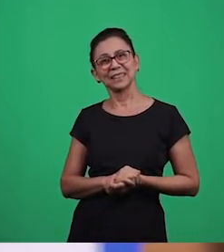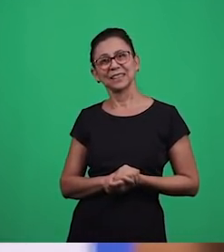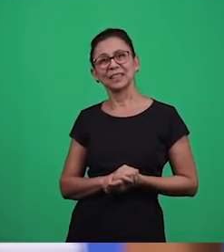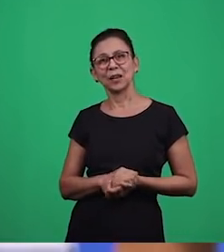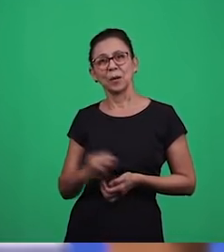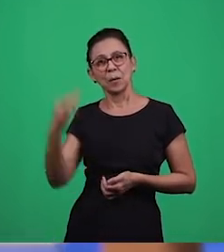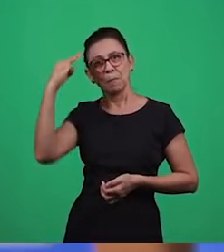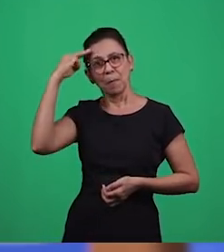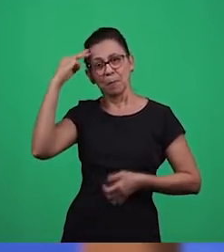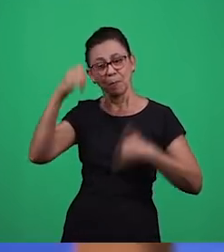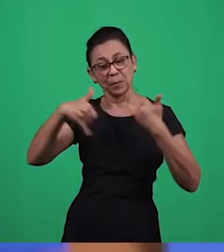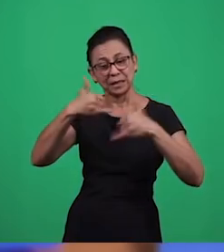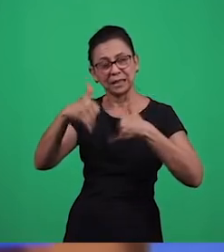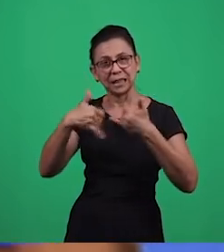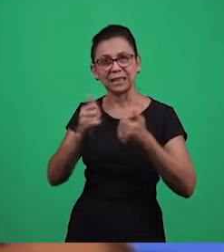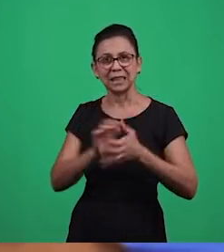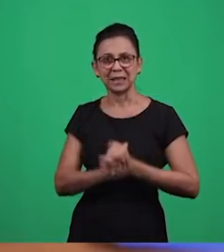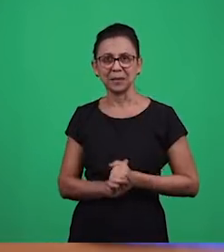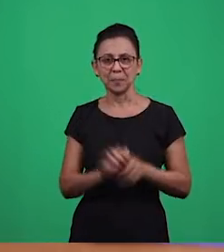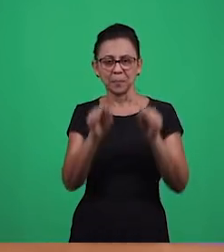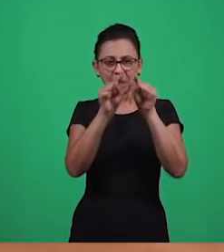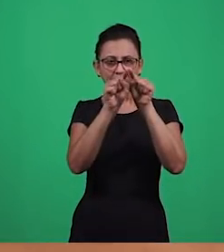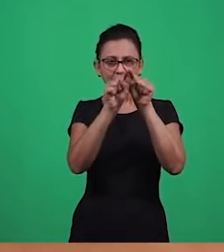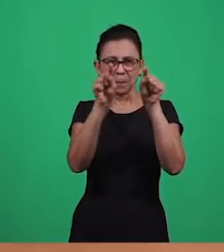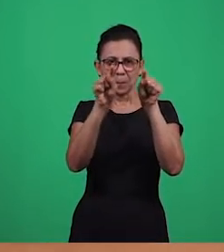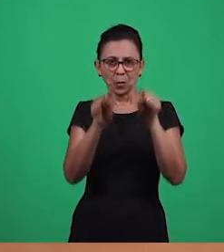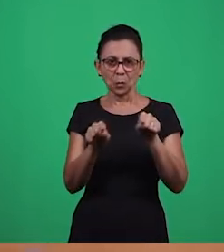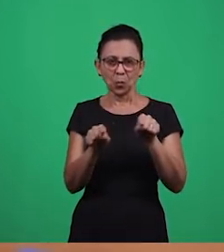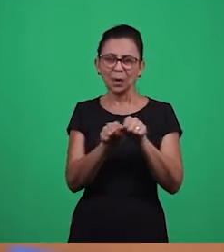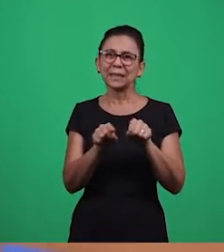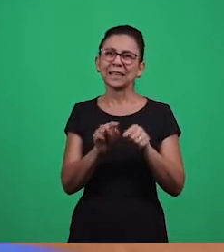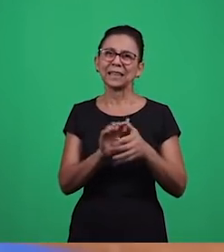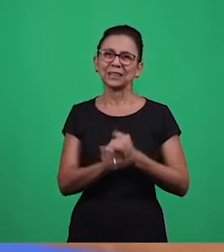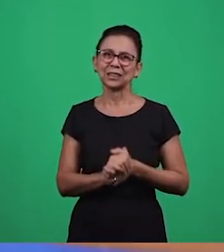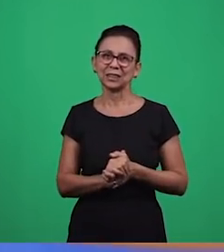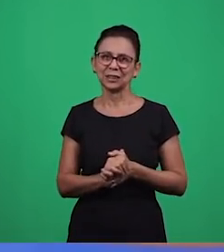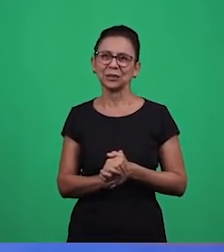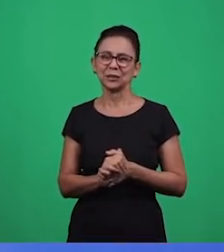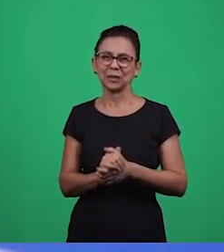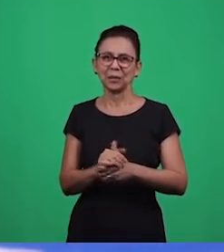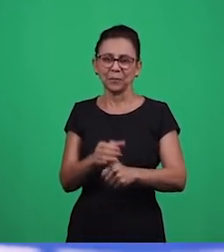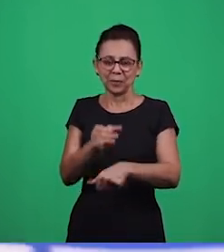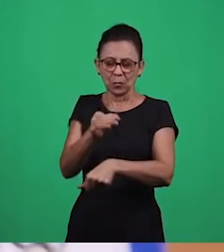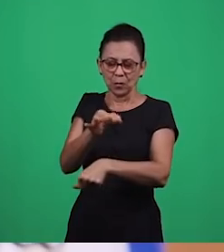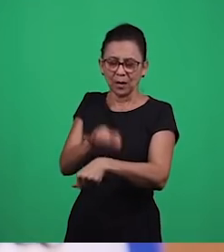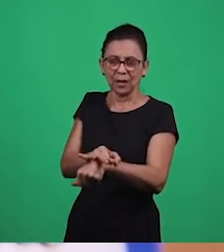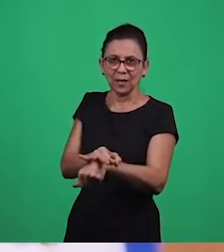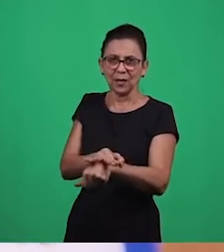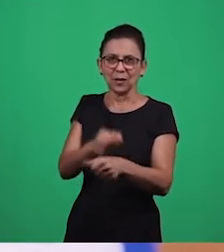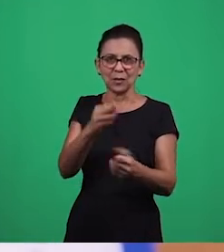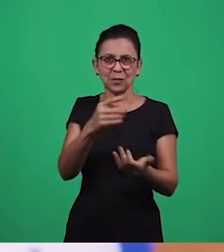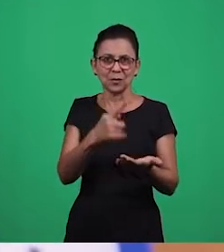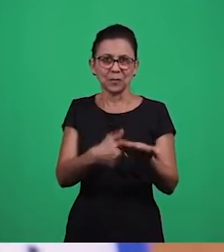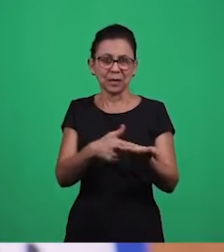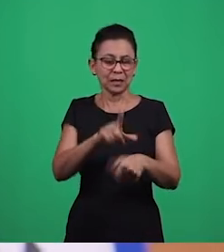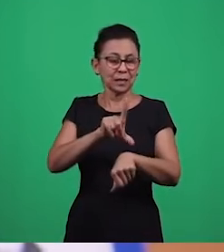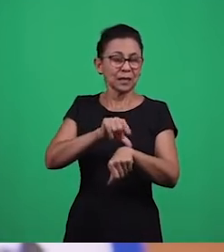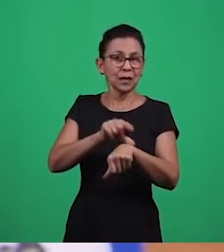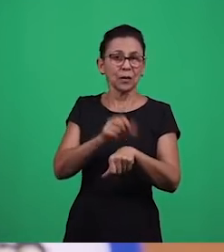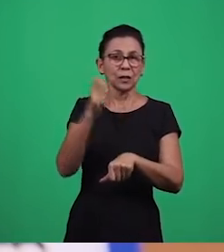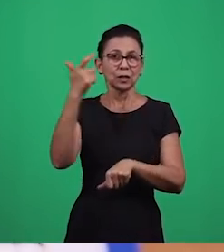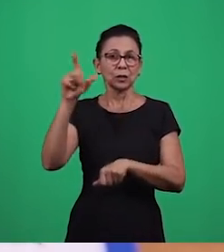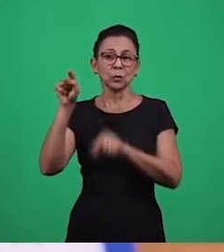da memória, em que, em um quadradinho, nós podemos colocar o relógio marcando a hora e no